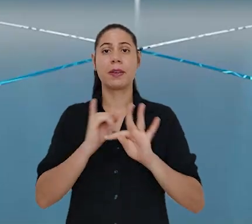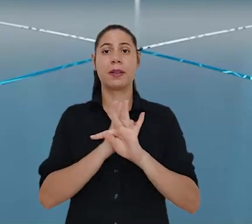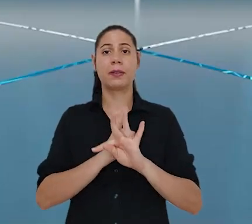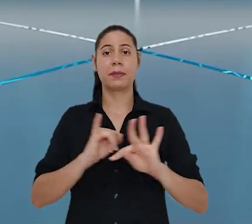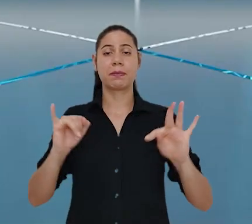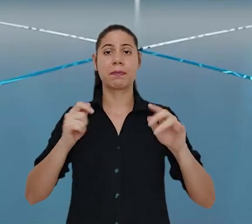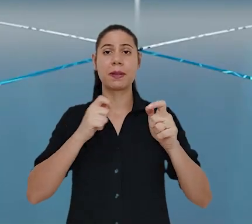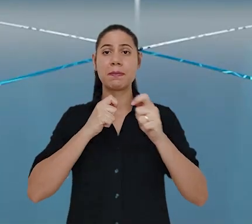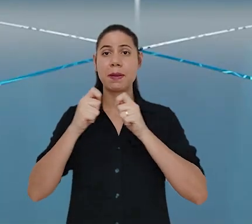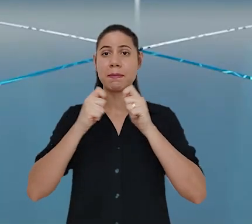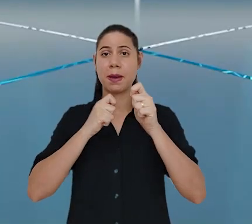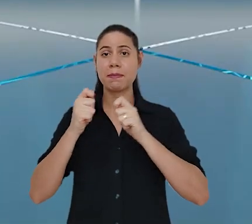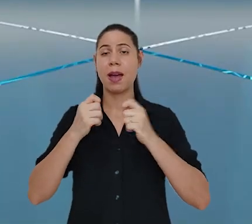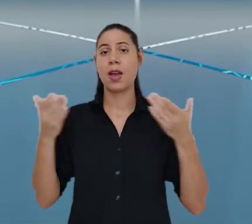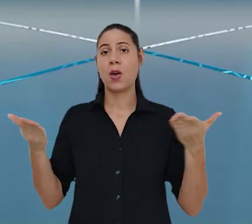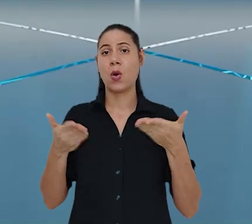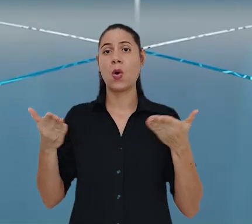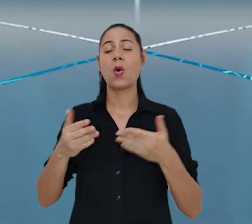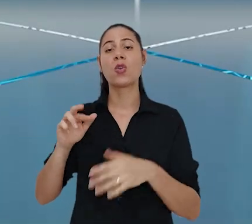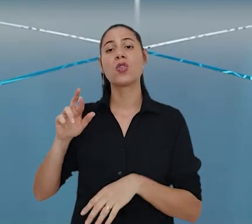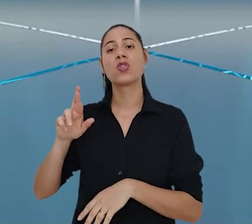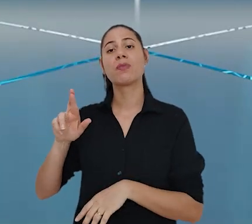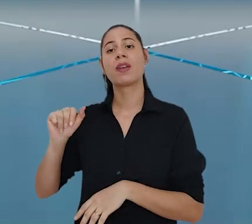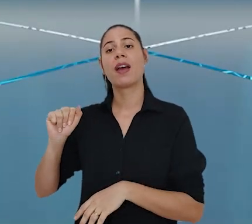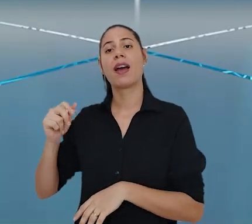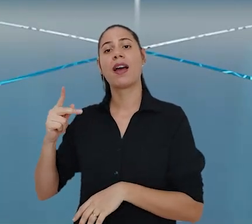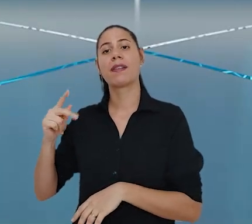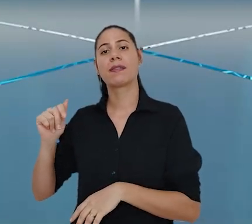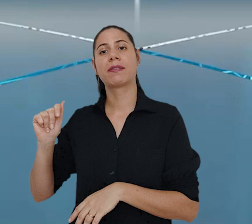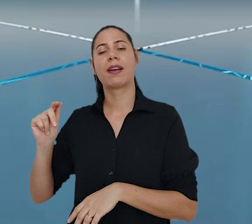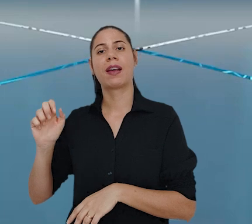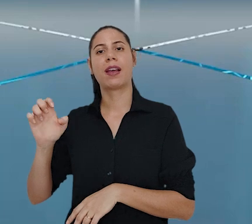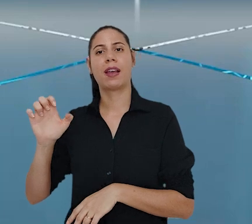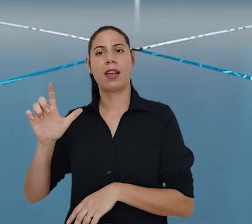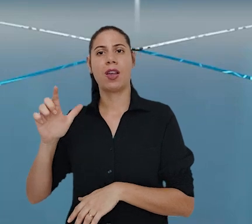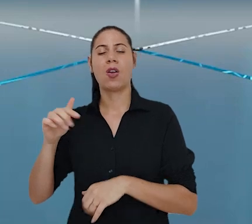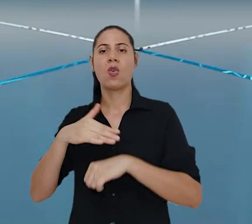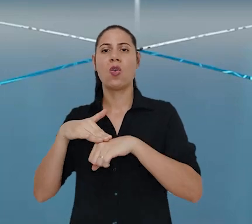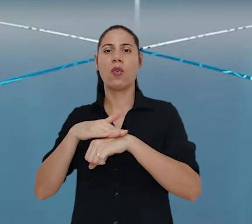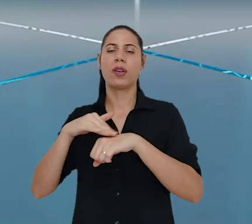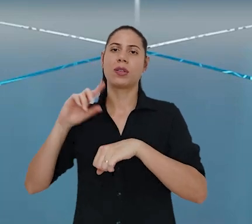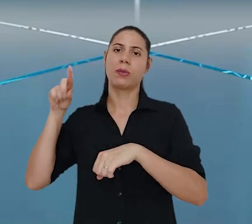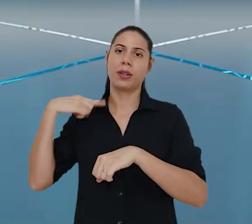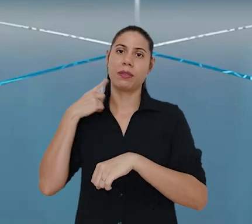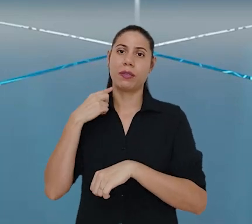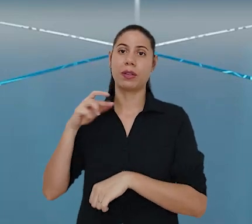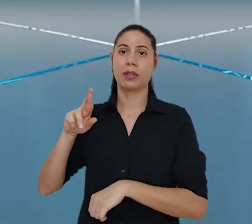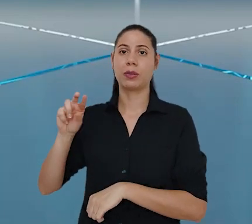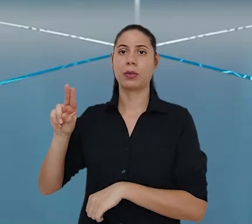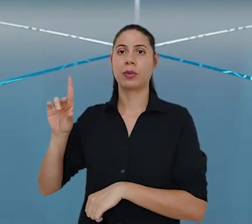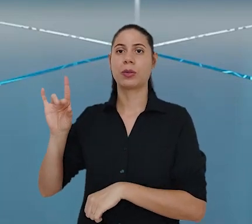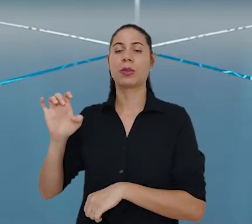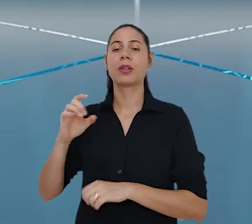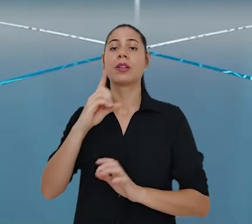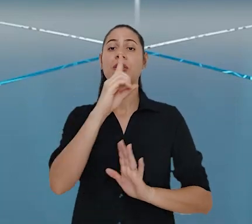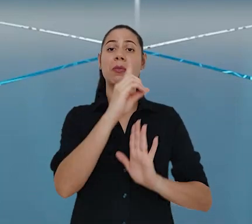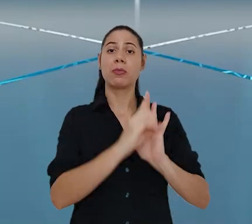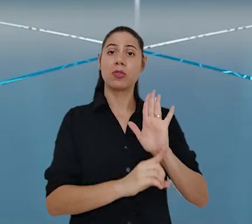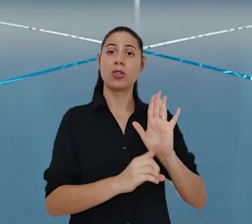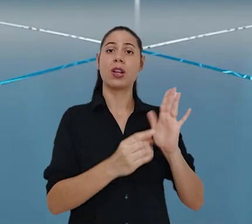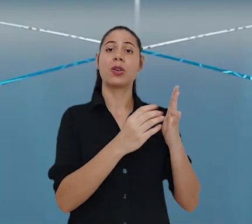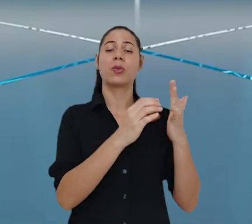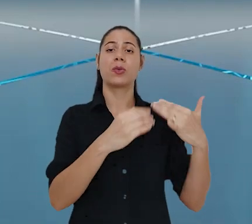No Inteiro Teor Entrevista de hoje, o repórter Rafael Braga conversa com o advogado Rudy Cassel sobre os direitos de quem